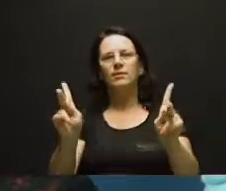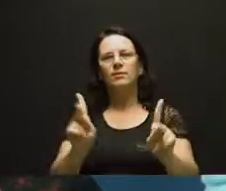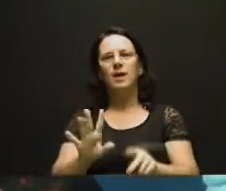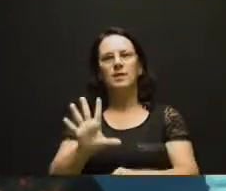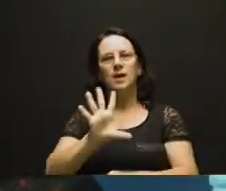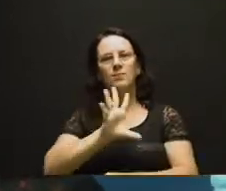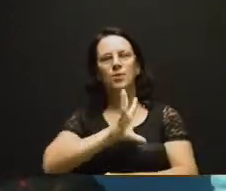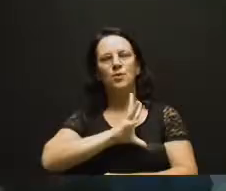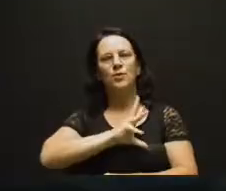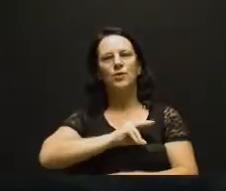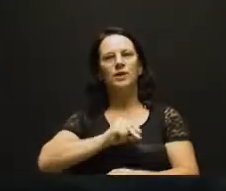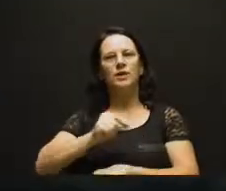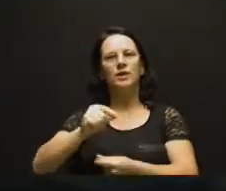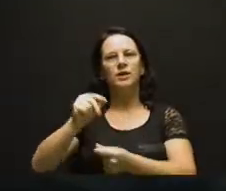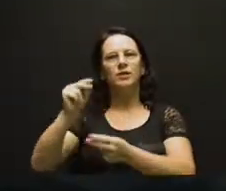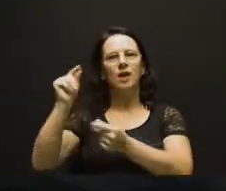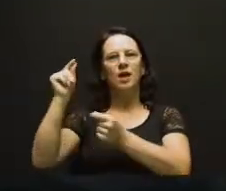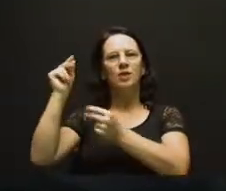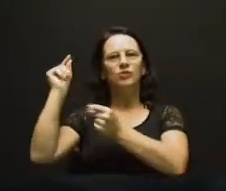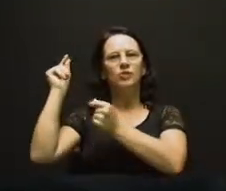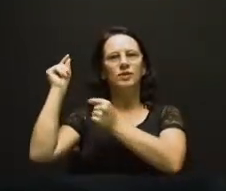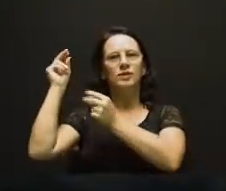de amor